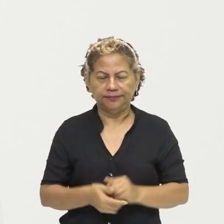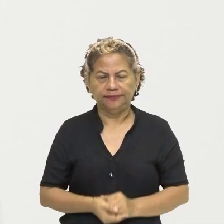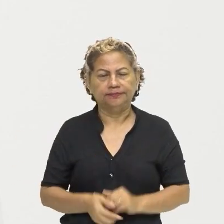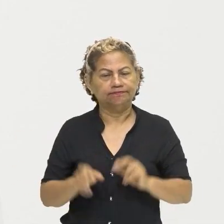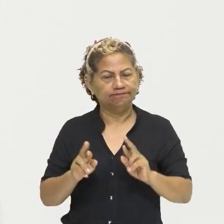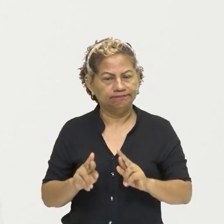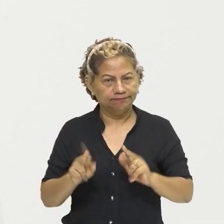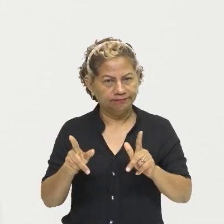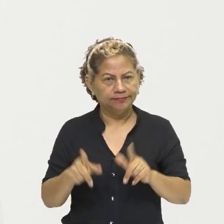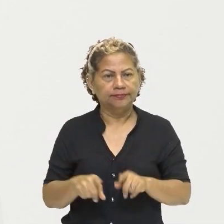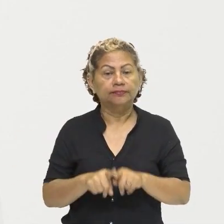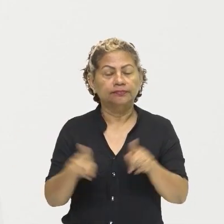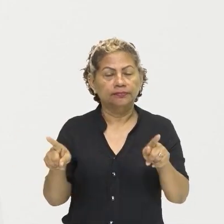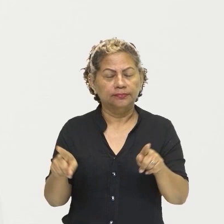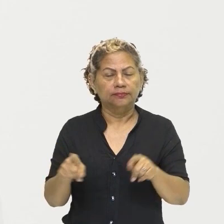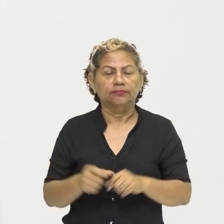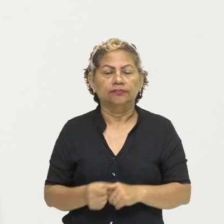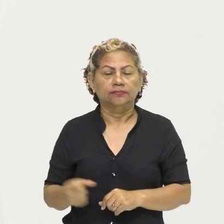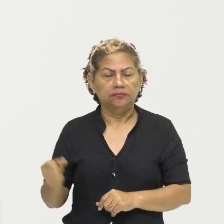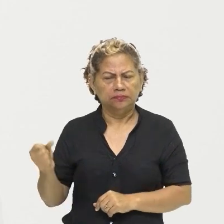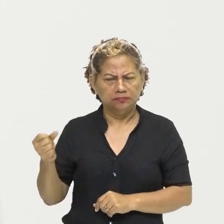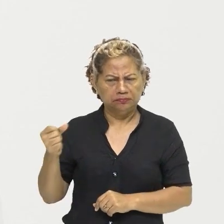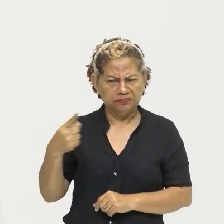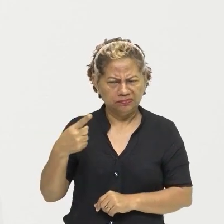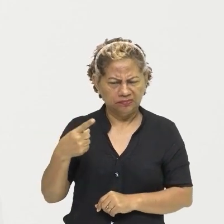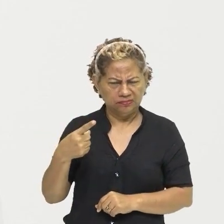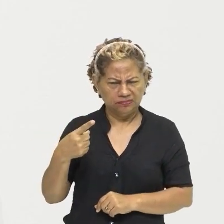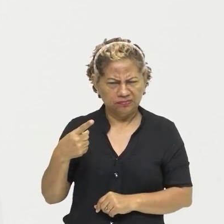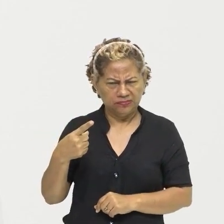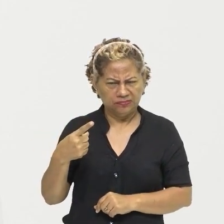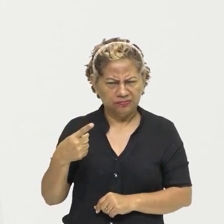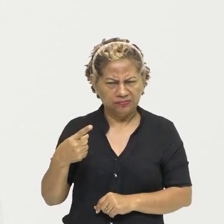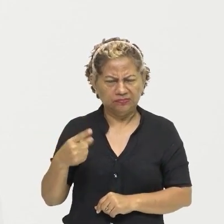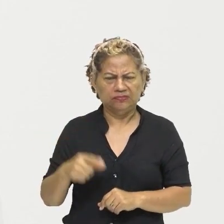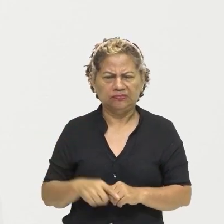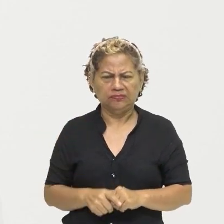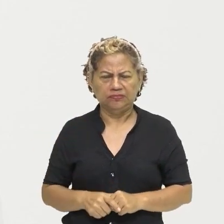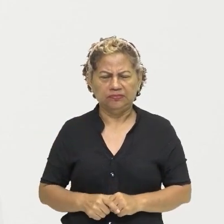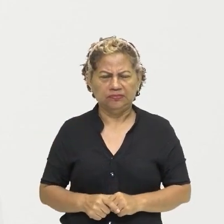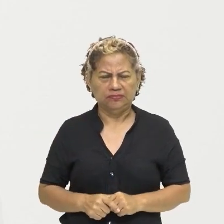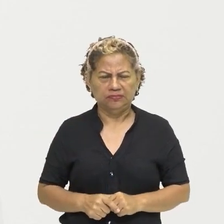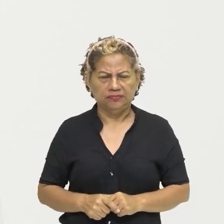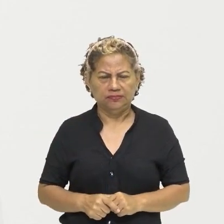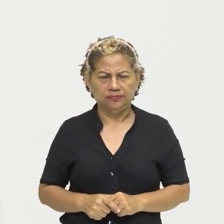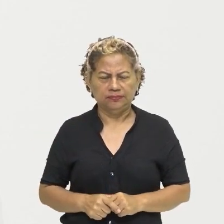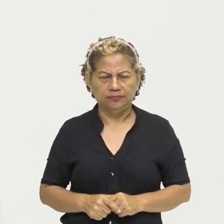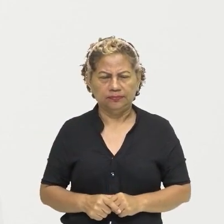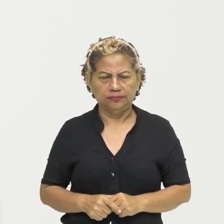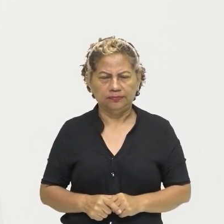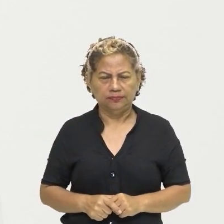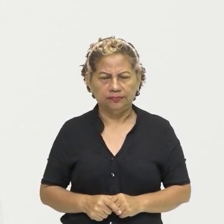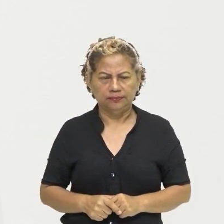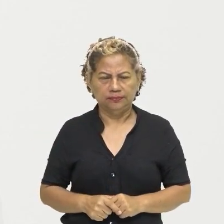como o Sol está no centro dessa órbita circular, aqui nos faz pensar que é uma circunferência. Circular com